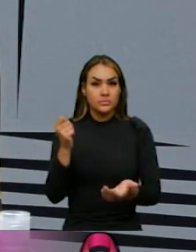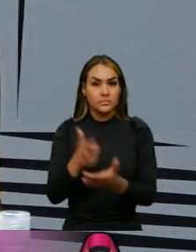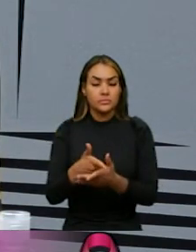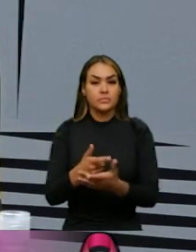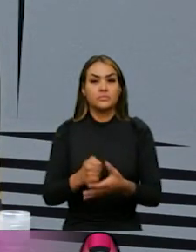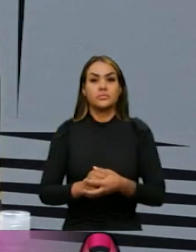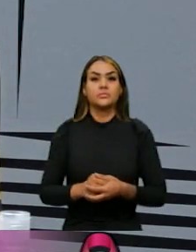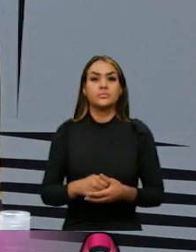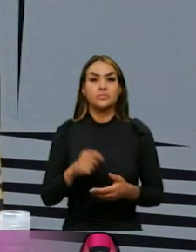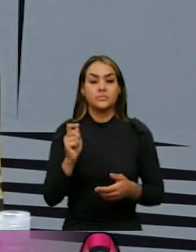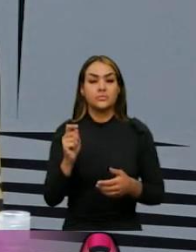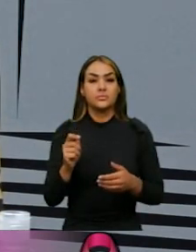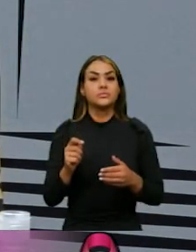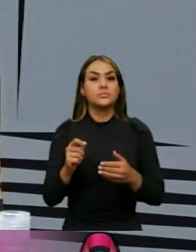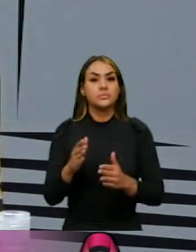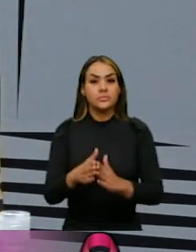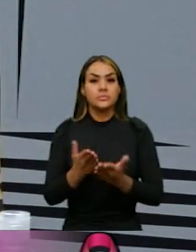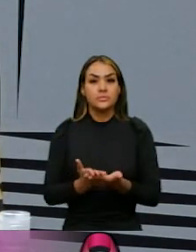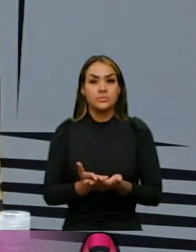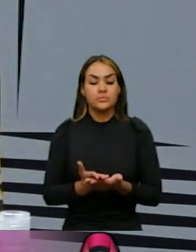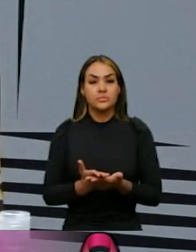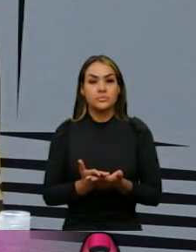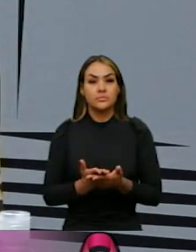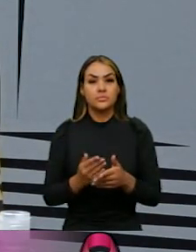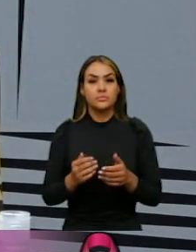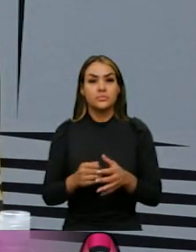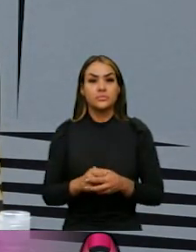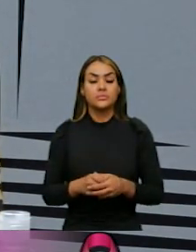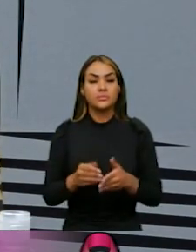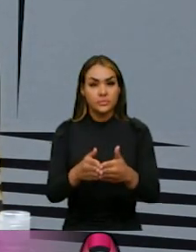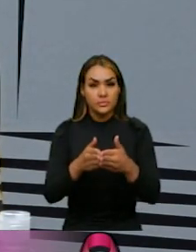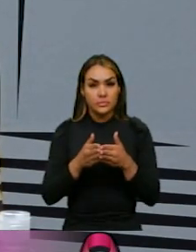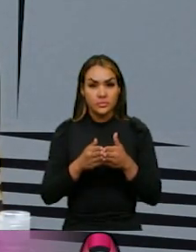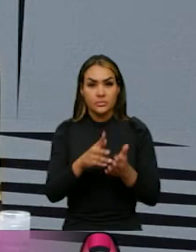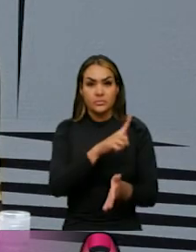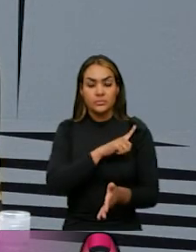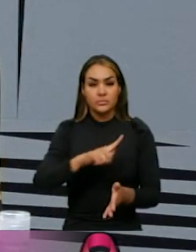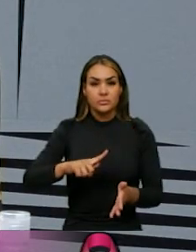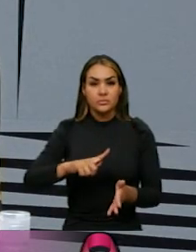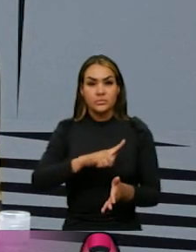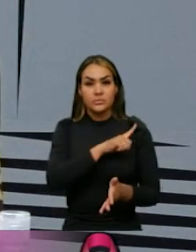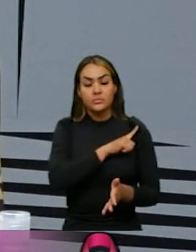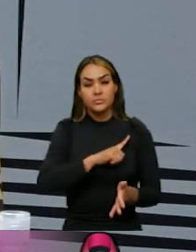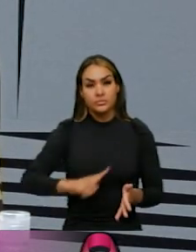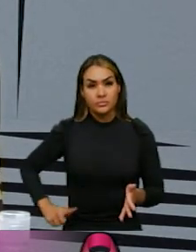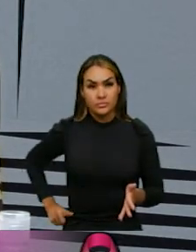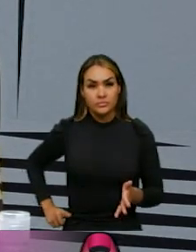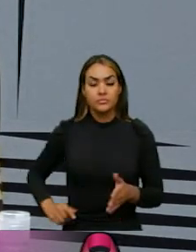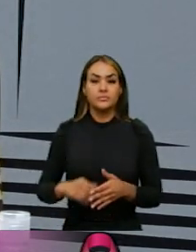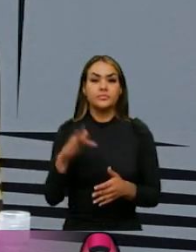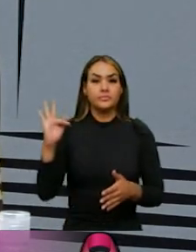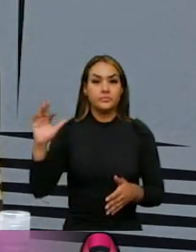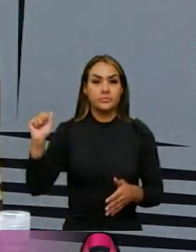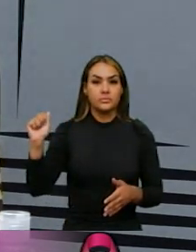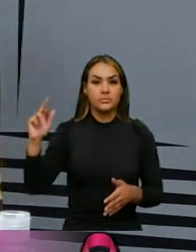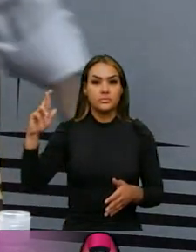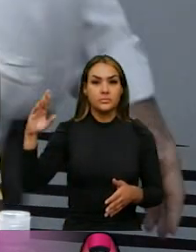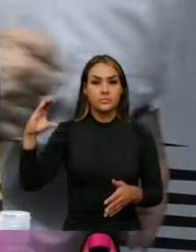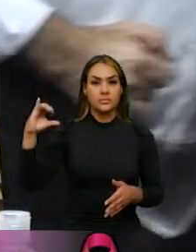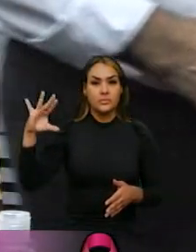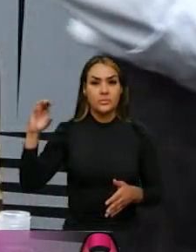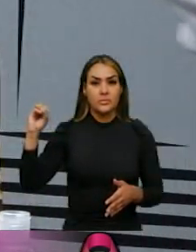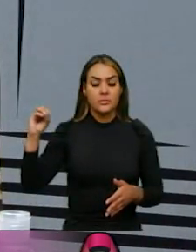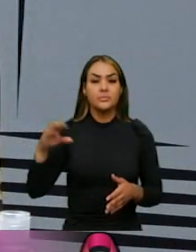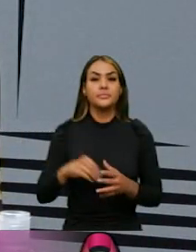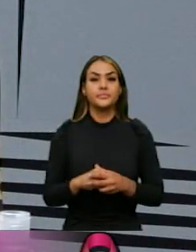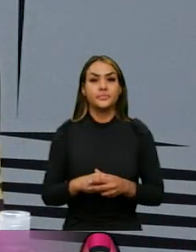junto ao governador Tarcísio de Freitas, a liberação do repasse do governo federal, objetivando a complementação do